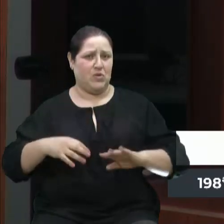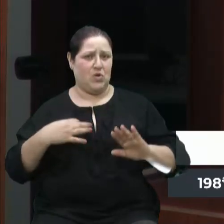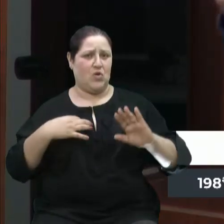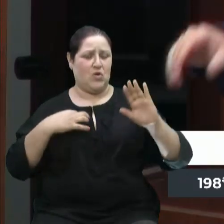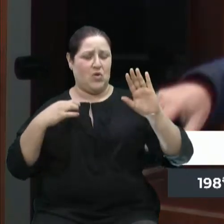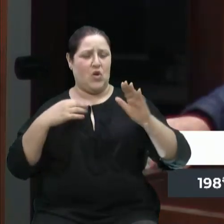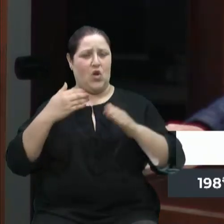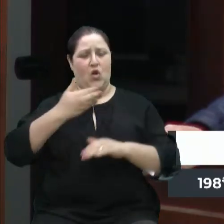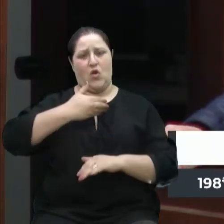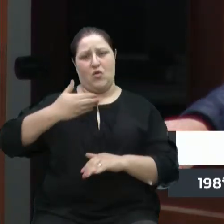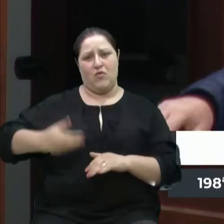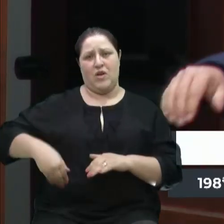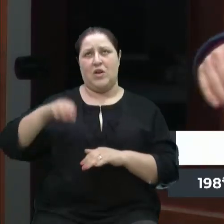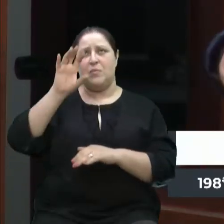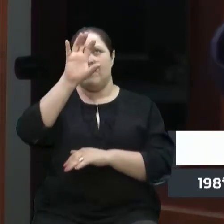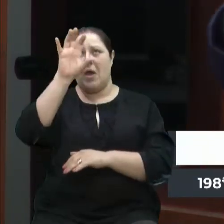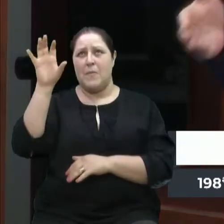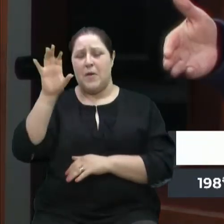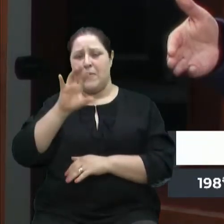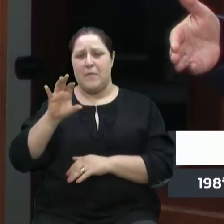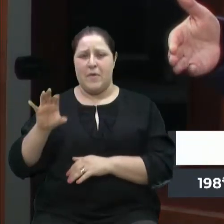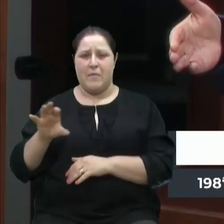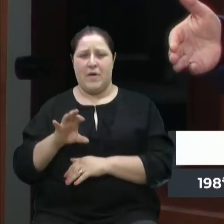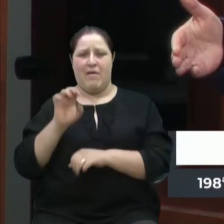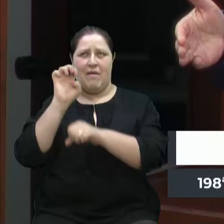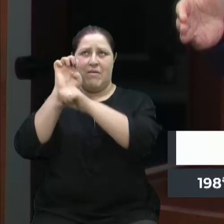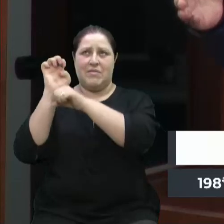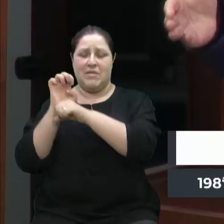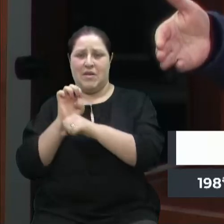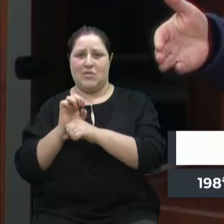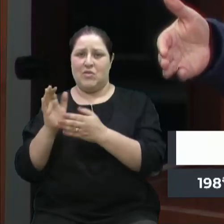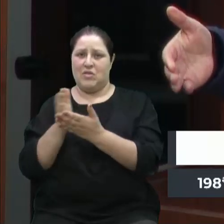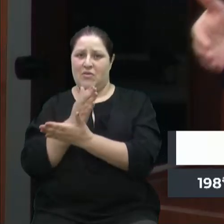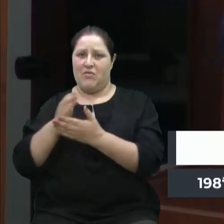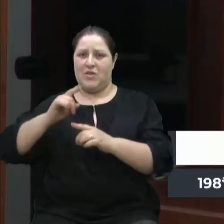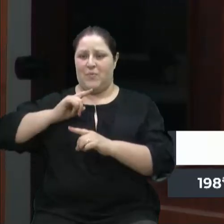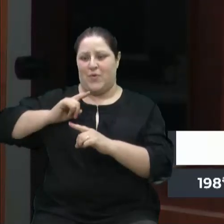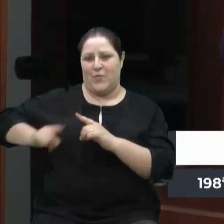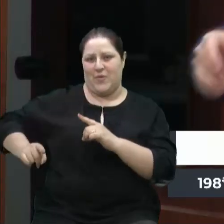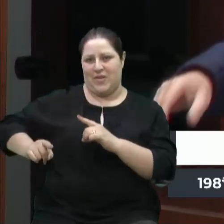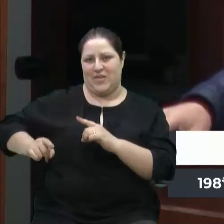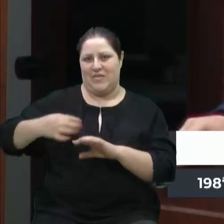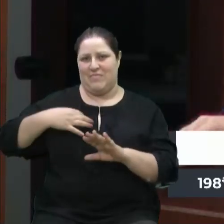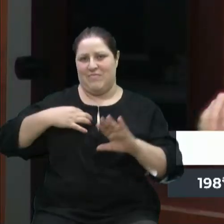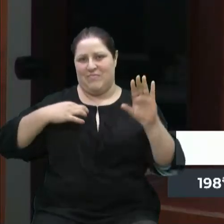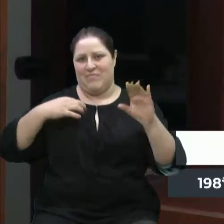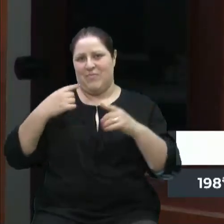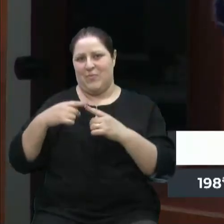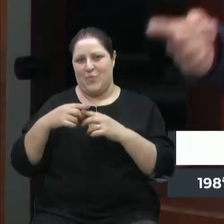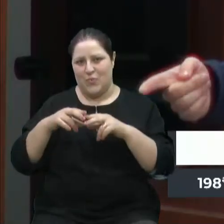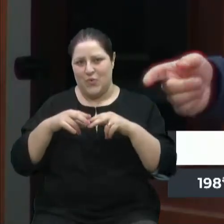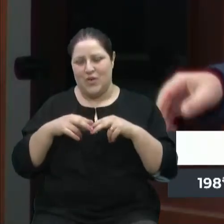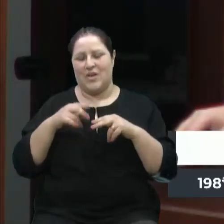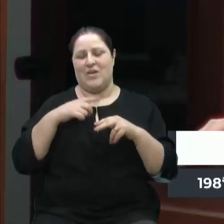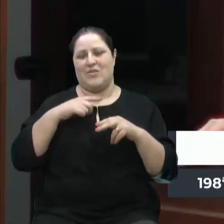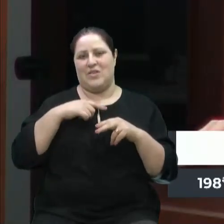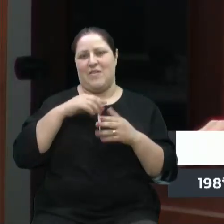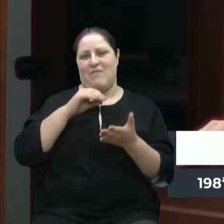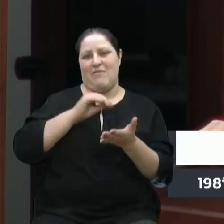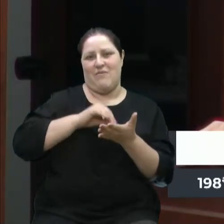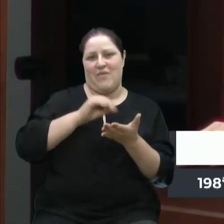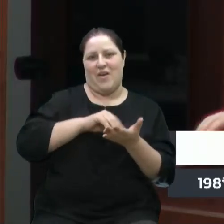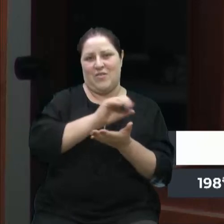nos mais diferentes estados do país aí serão proibidas em virtude da destinação de recursos ou não destinação de